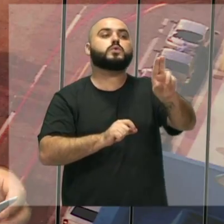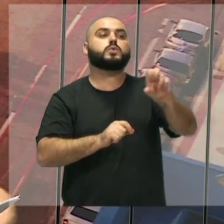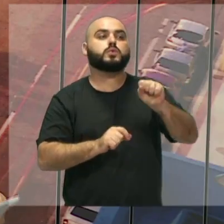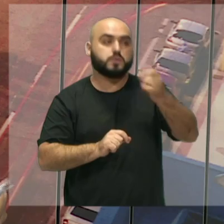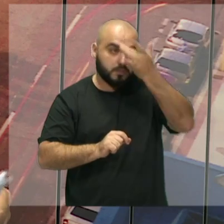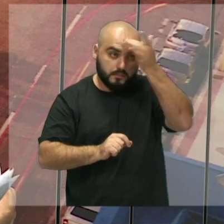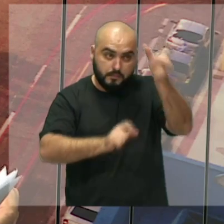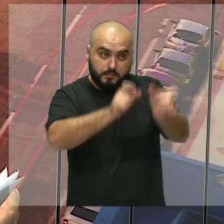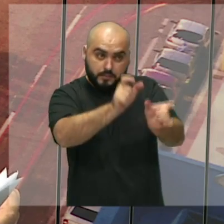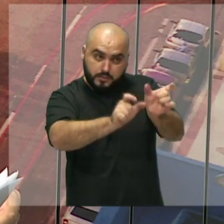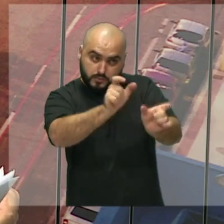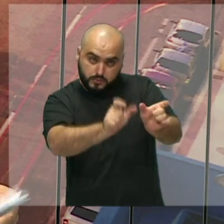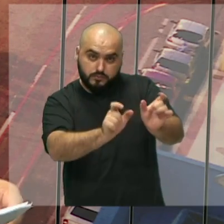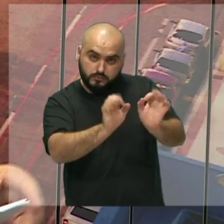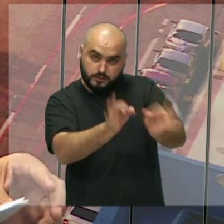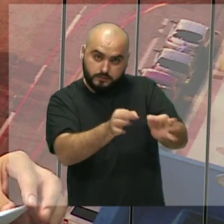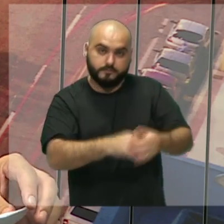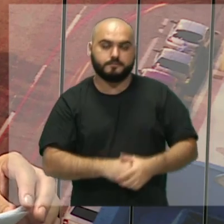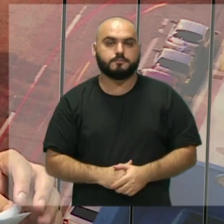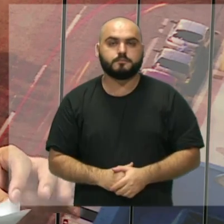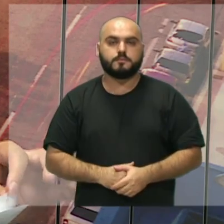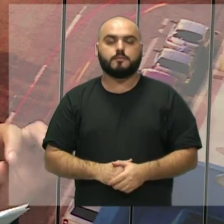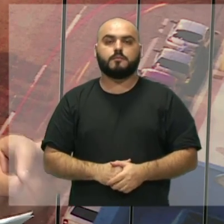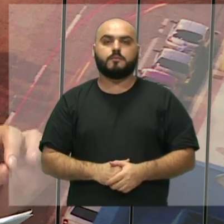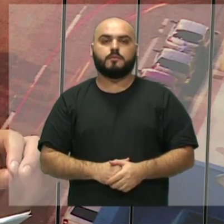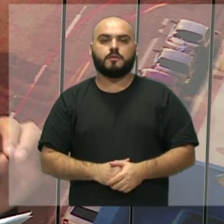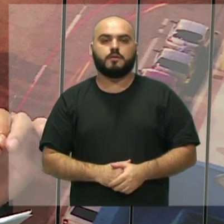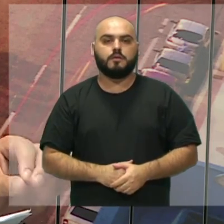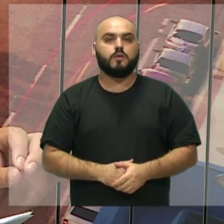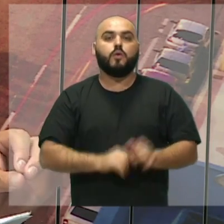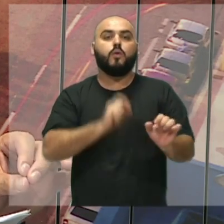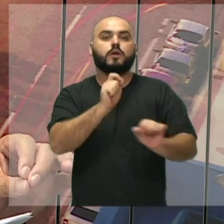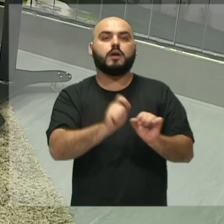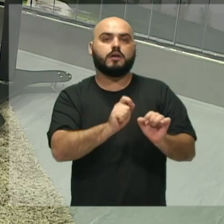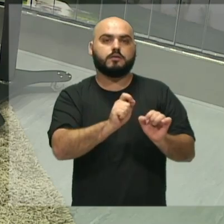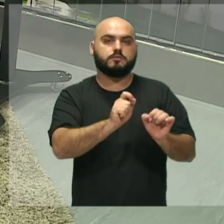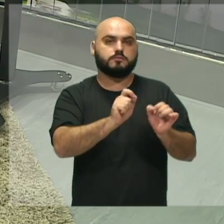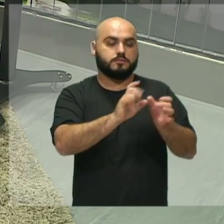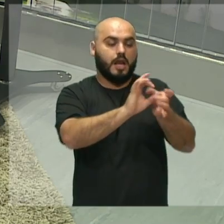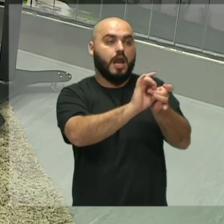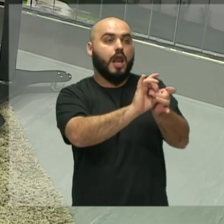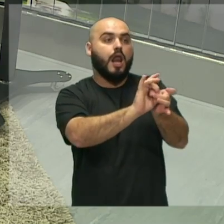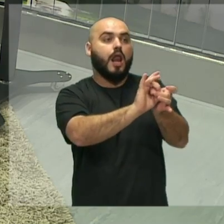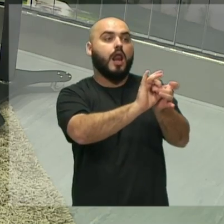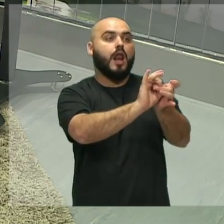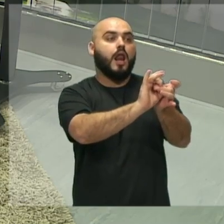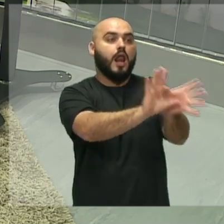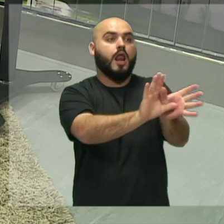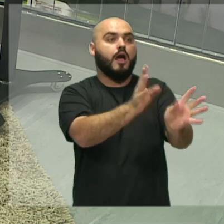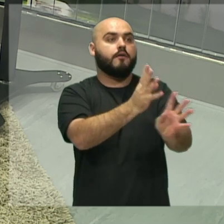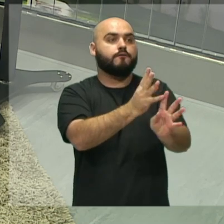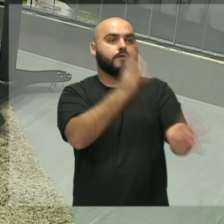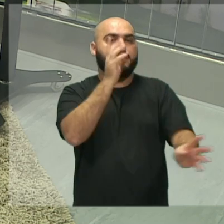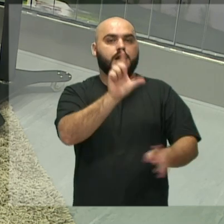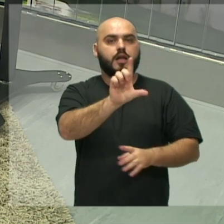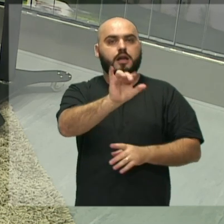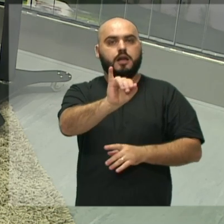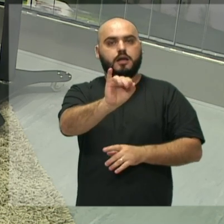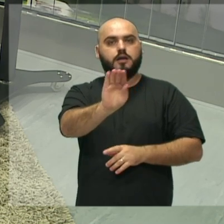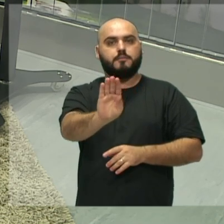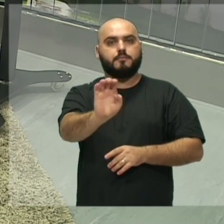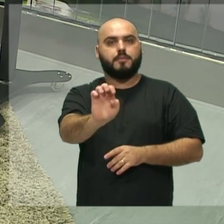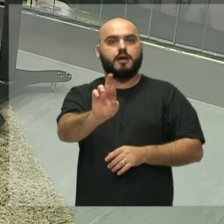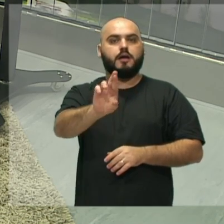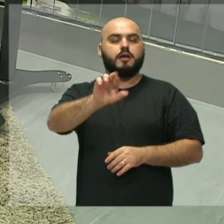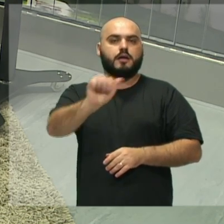usuários. Ela fala do Libera Fila. Como que funciona esse programa, vereador? Da onde que o